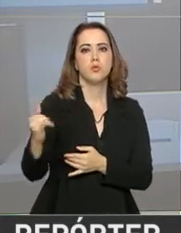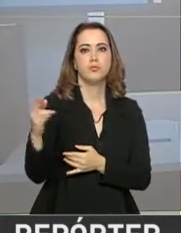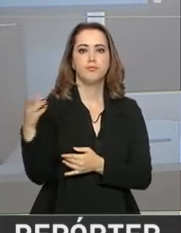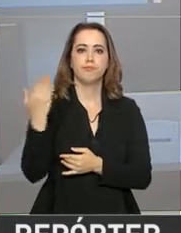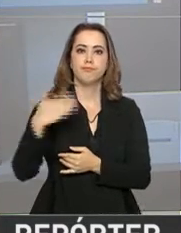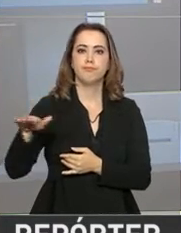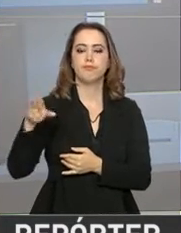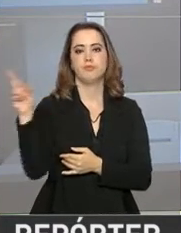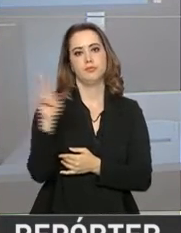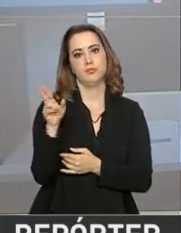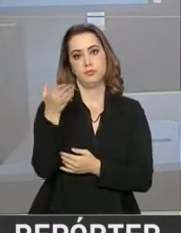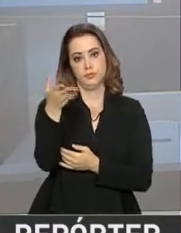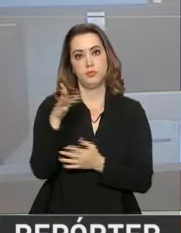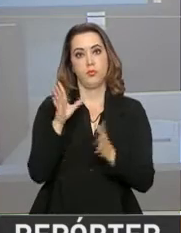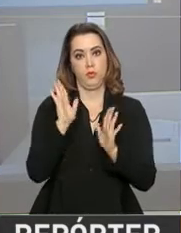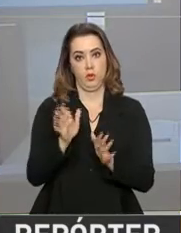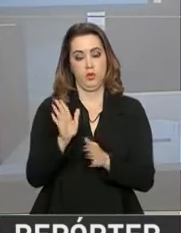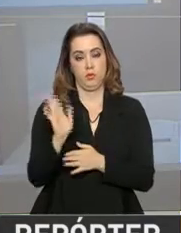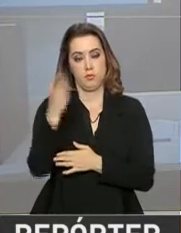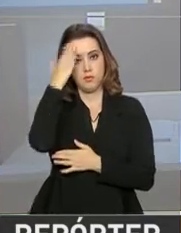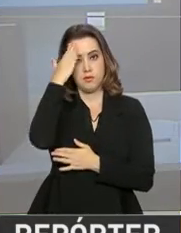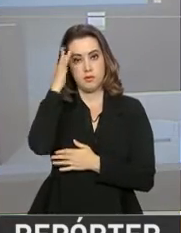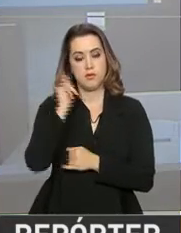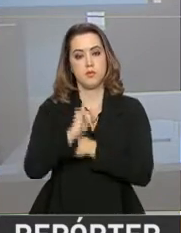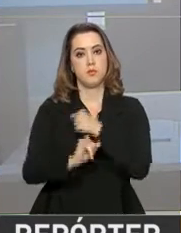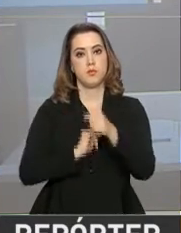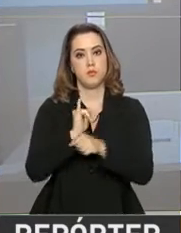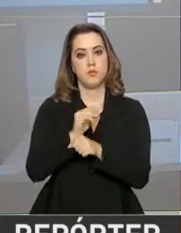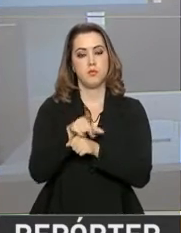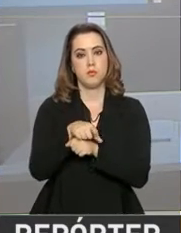reais. Para saber os detalhes, basta acessar